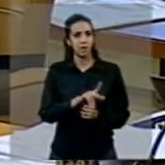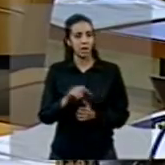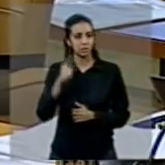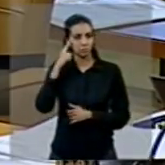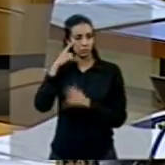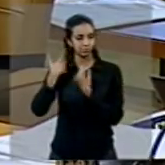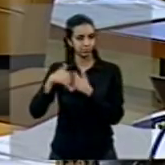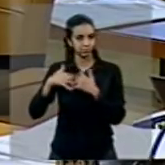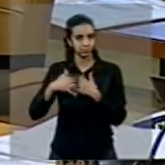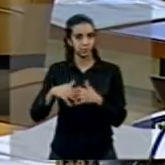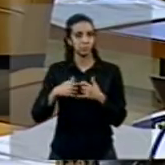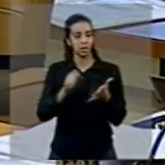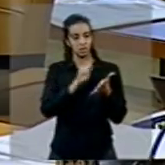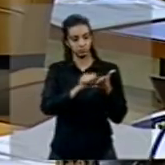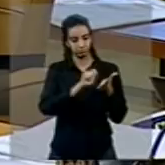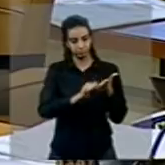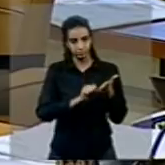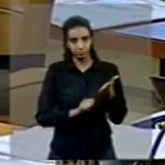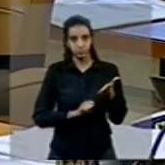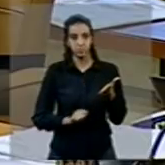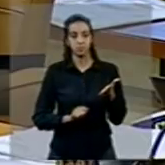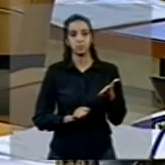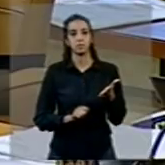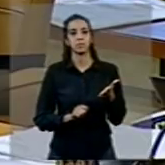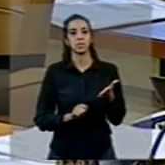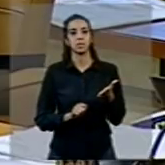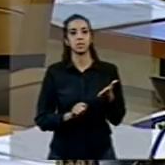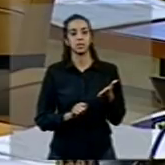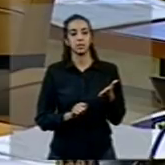foram levadas a efeito na formação